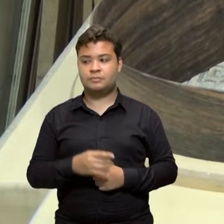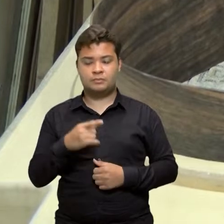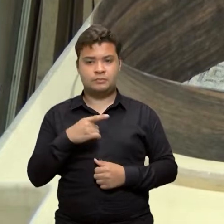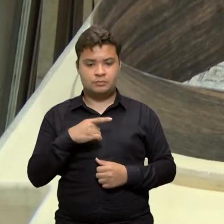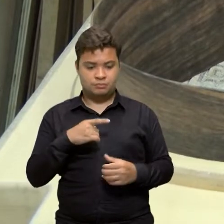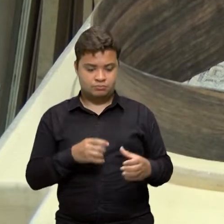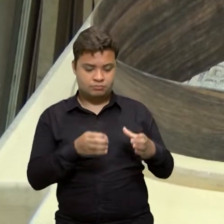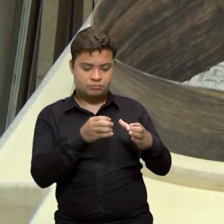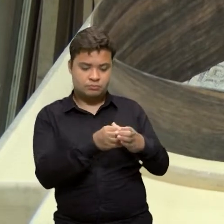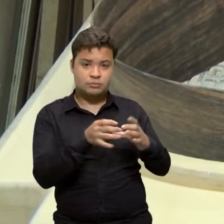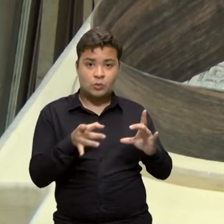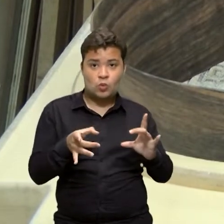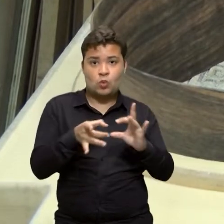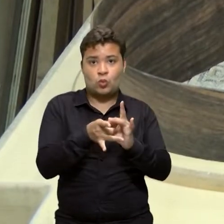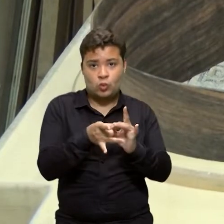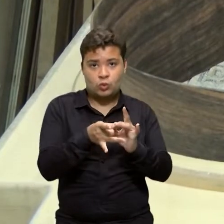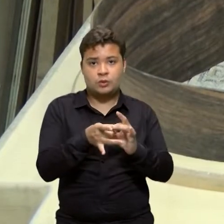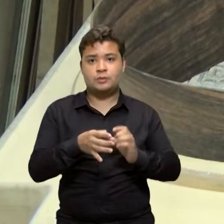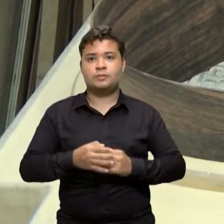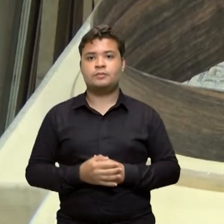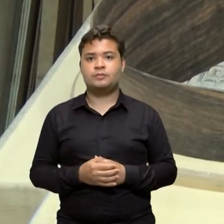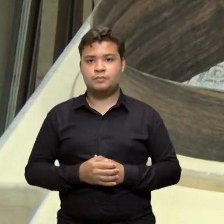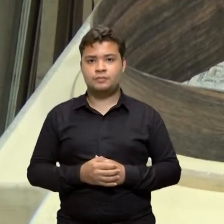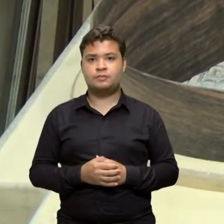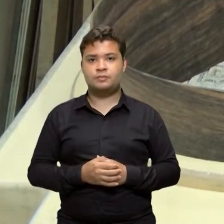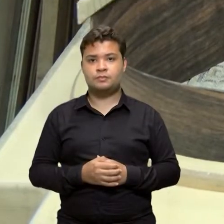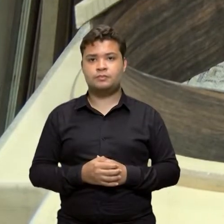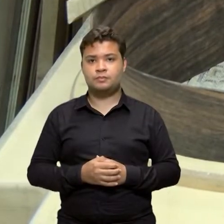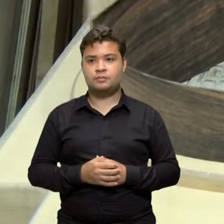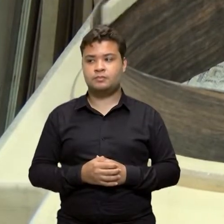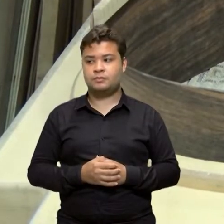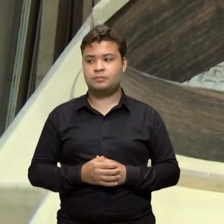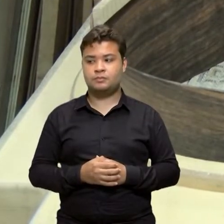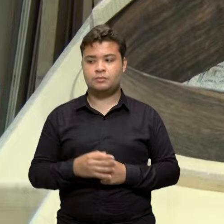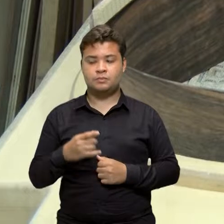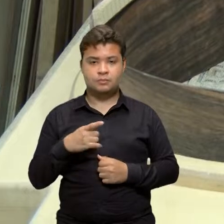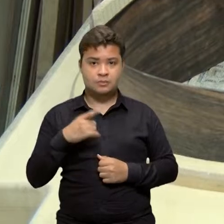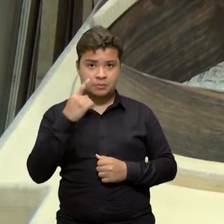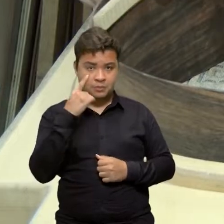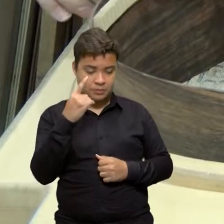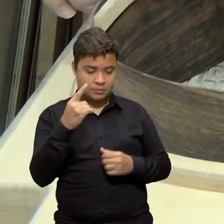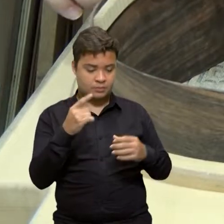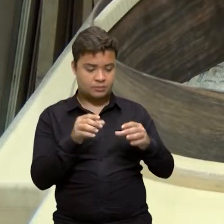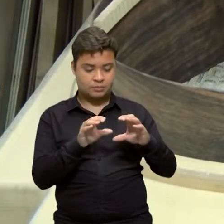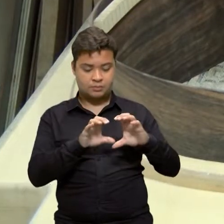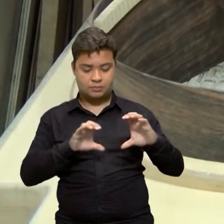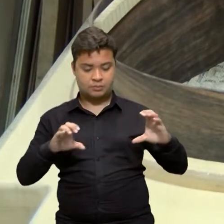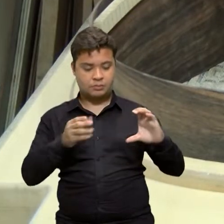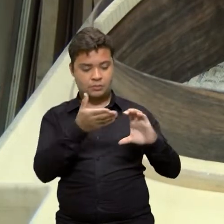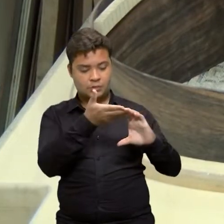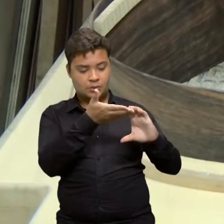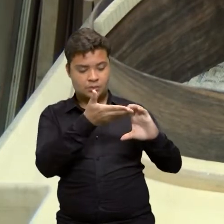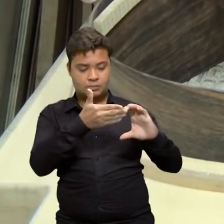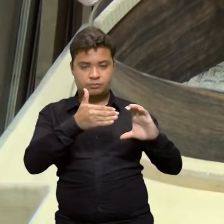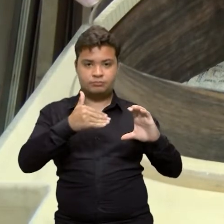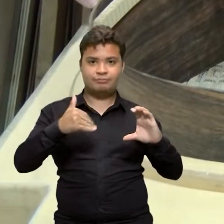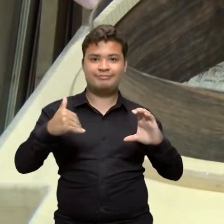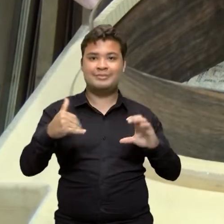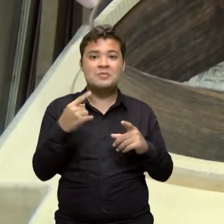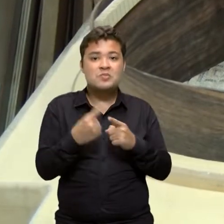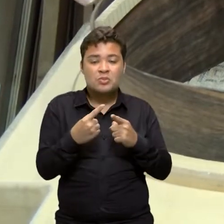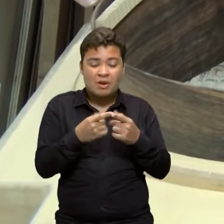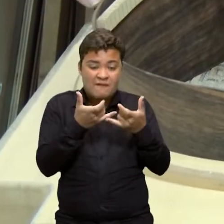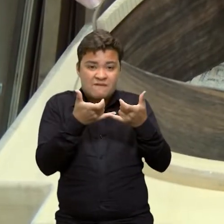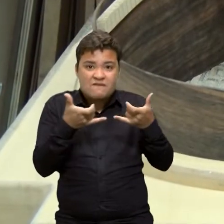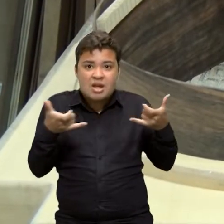duas partes também. É feito um reengrosso na lateral. A lateral é muito fina, não tem como você colar diretamente o